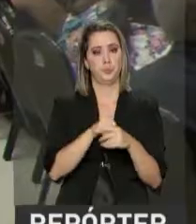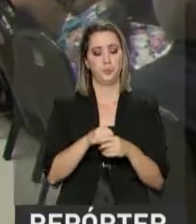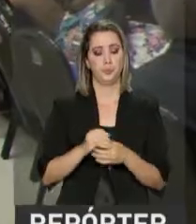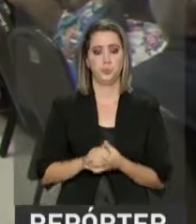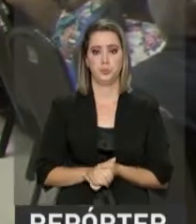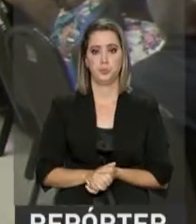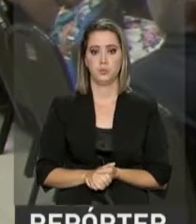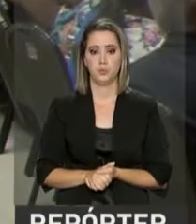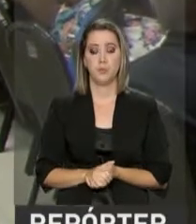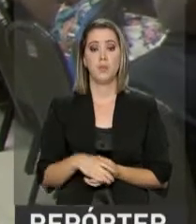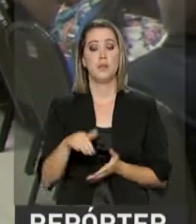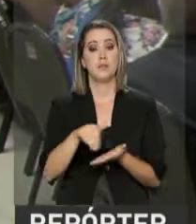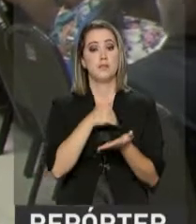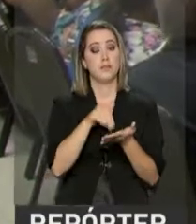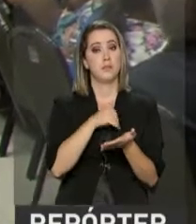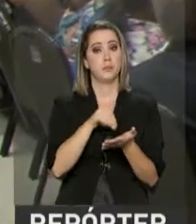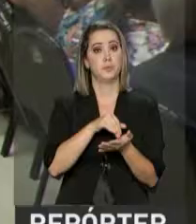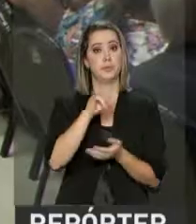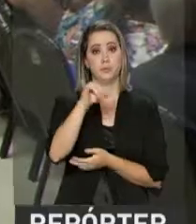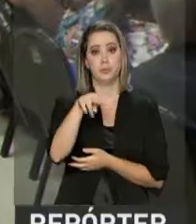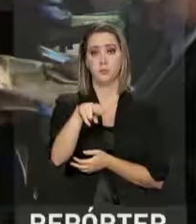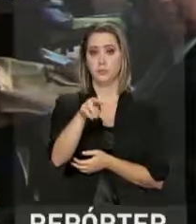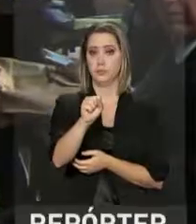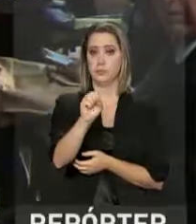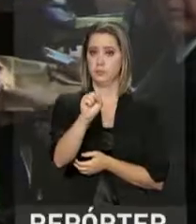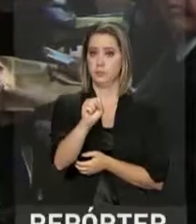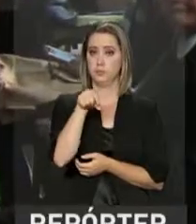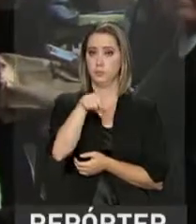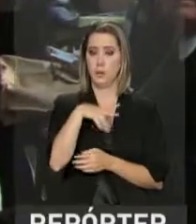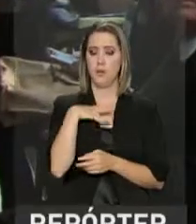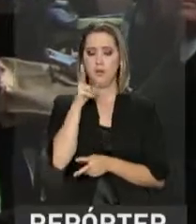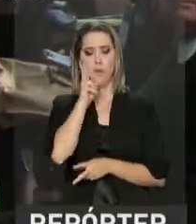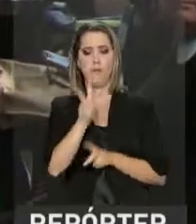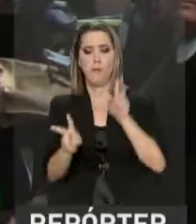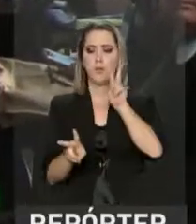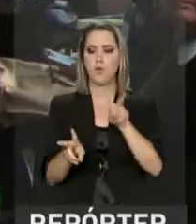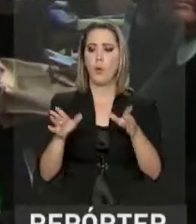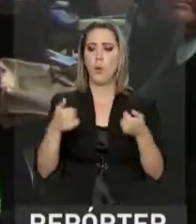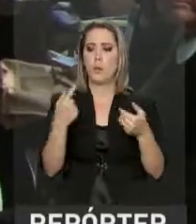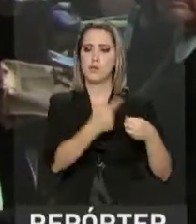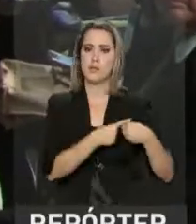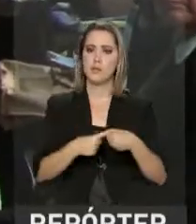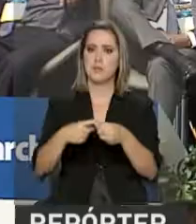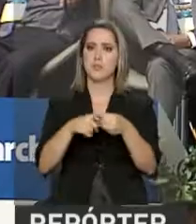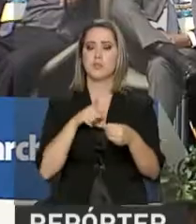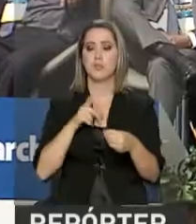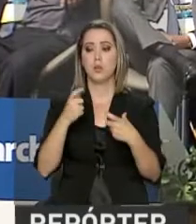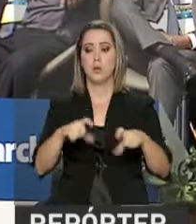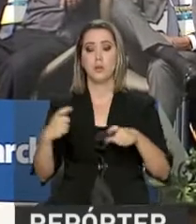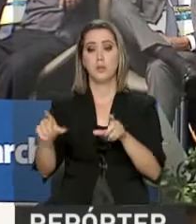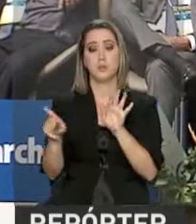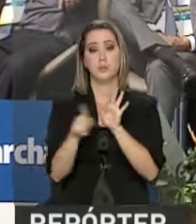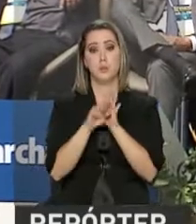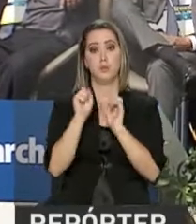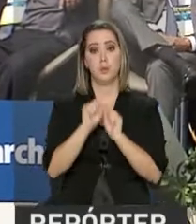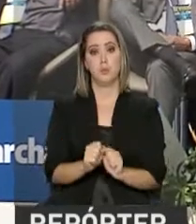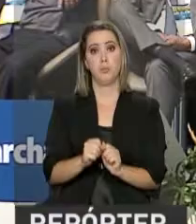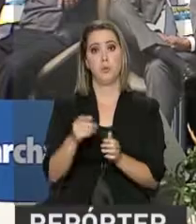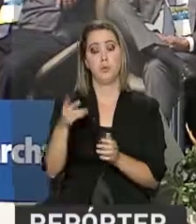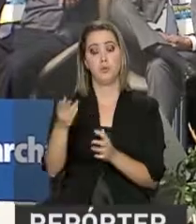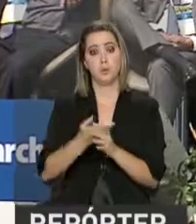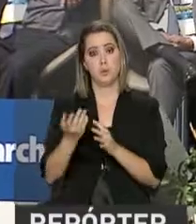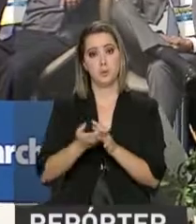municipais. A Secretaria de Previdência do Ministério da Fazenda vai fazer um levantamento dos municípios com regime próprio que vão poder parcelar as